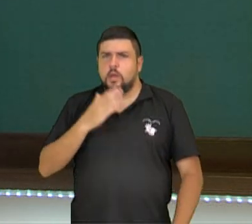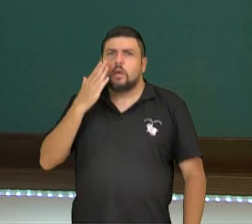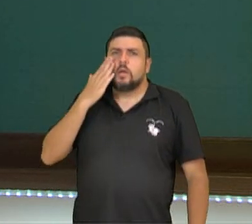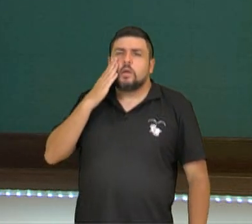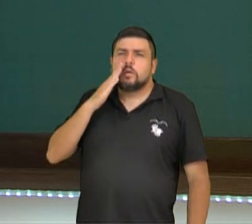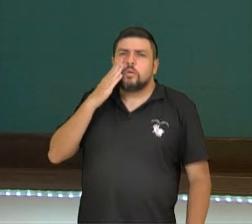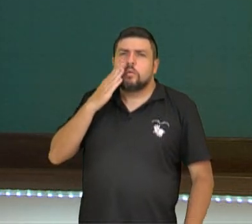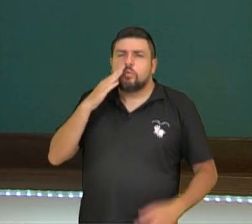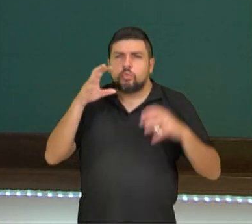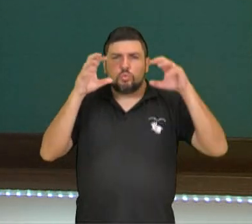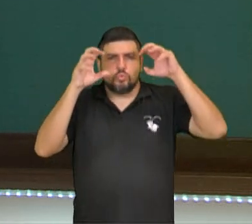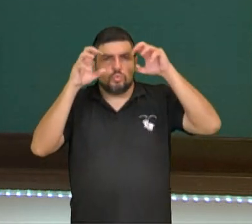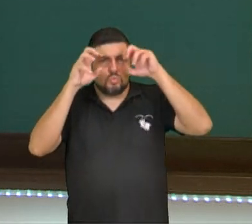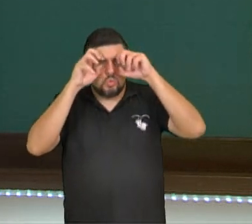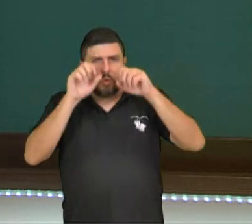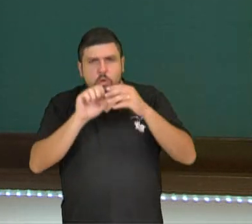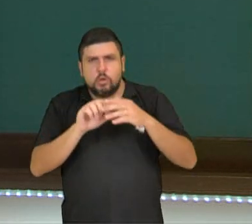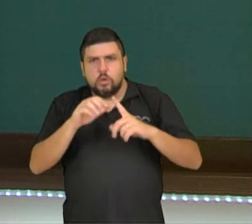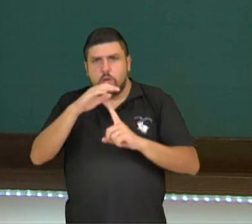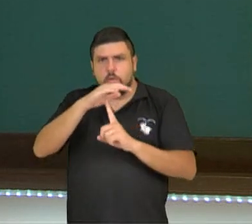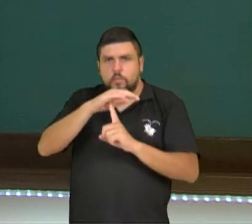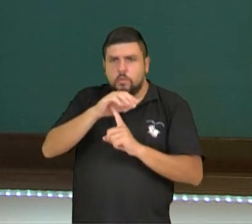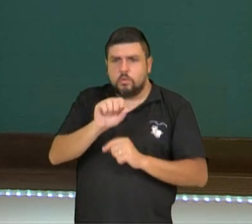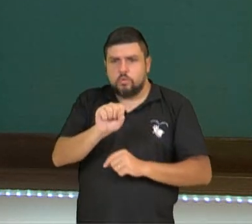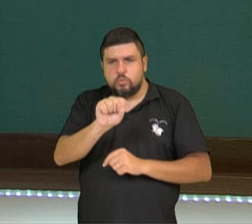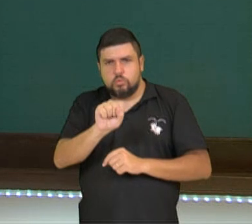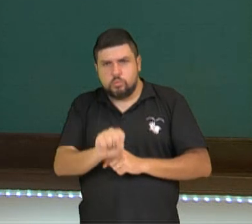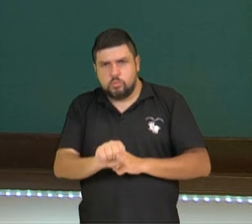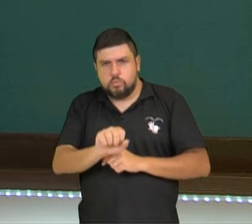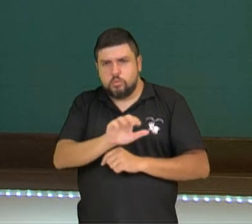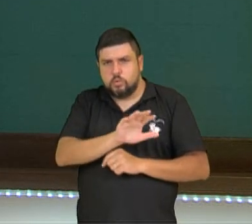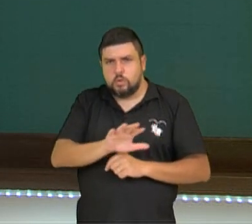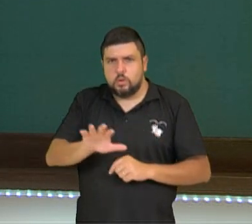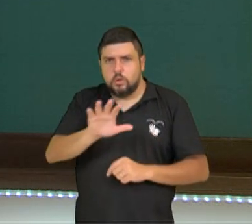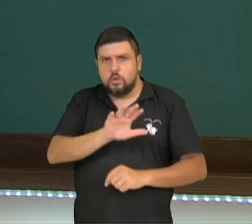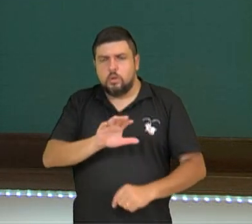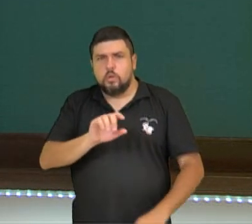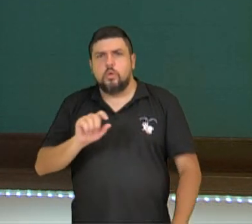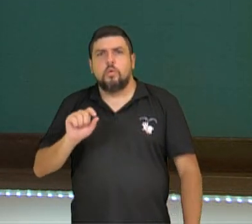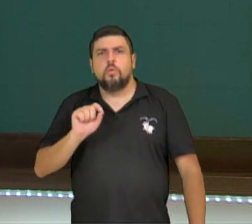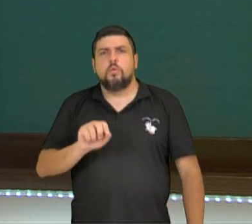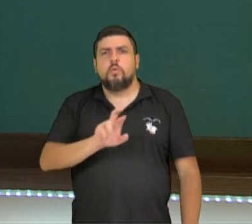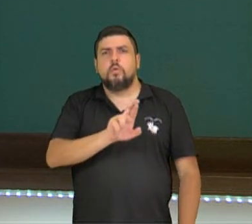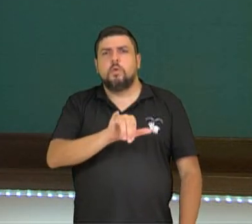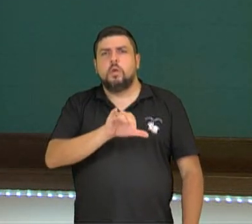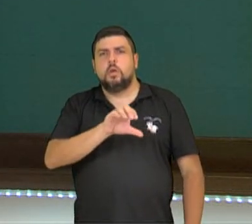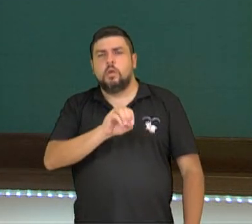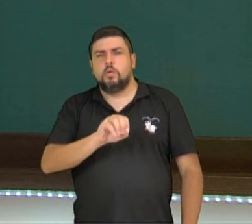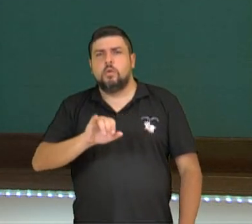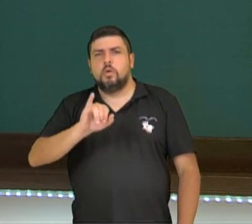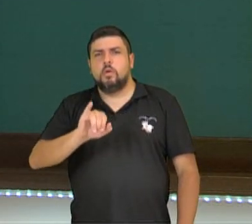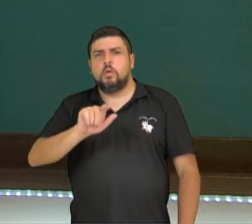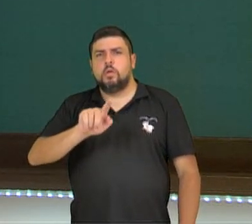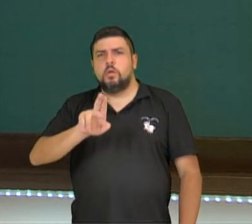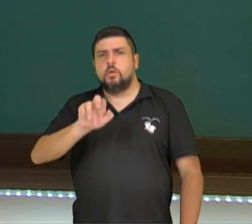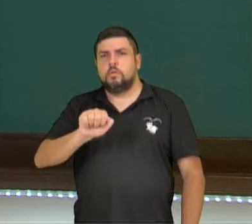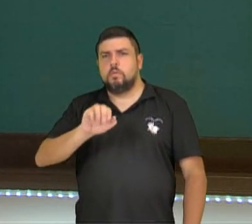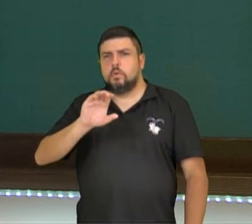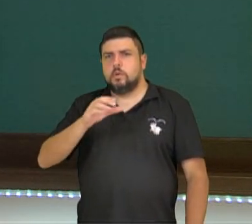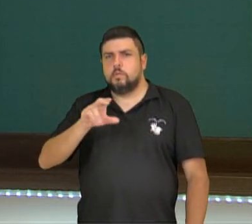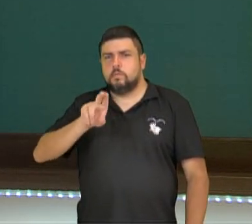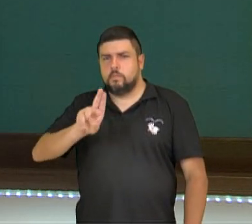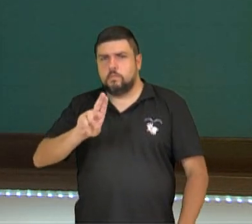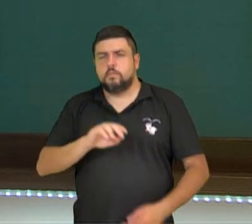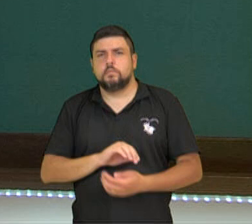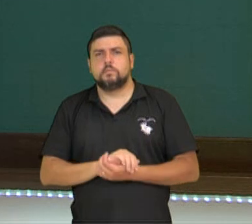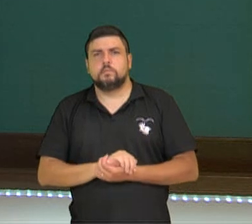porção sul, toda a porção sul do nosso estado, que é a bacia hidrográfica do Rio Iguaçu, certo? Aí nós